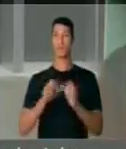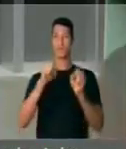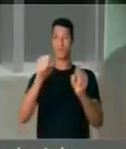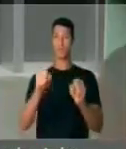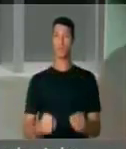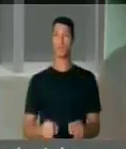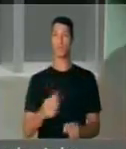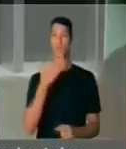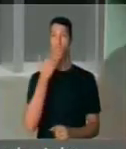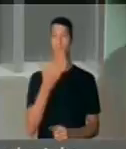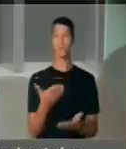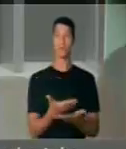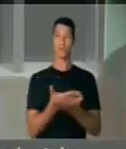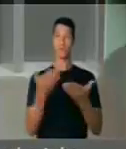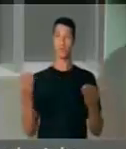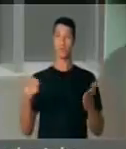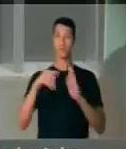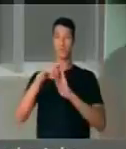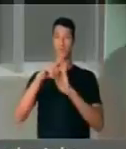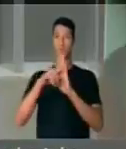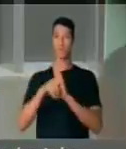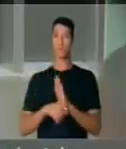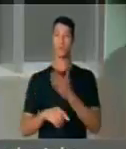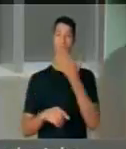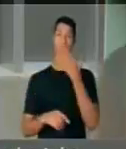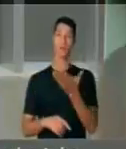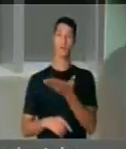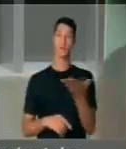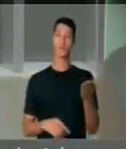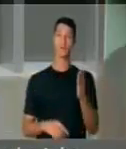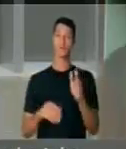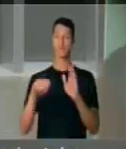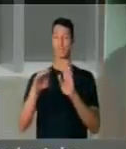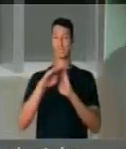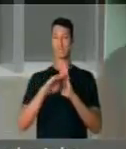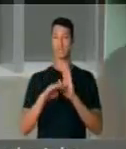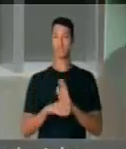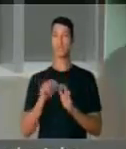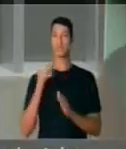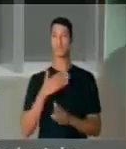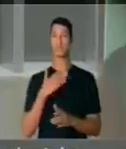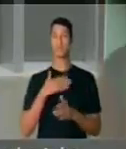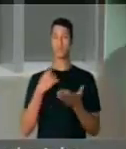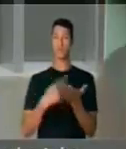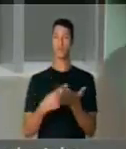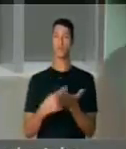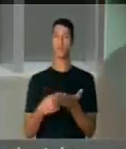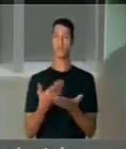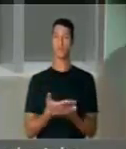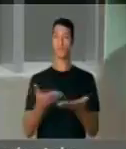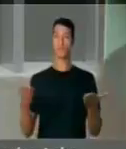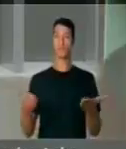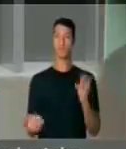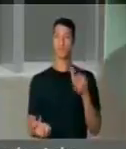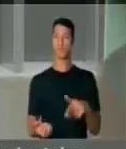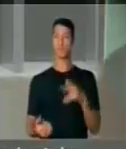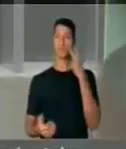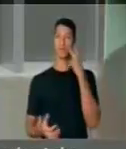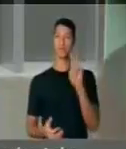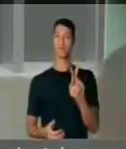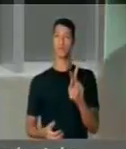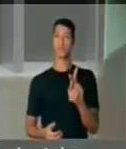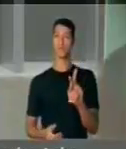poder. Peço a sua análise, peço a sua apreciação, e o meu compromisso com vocês era